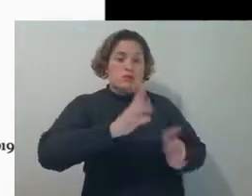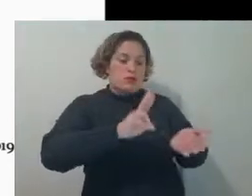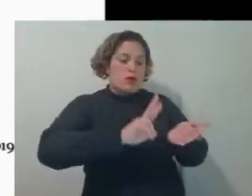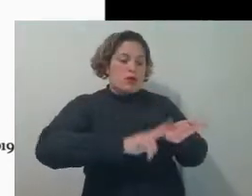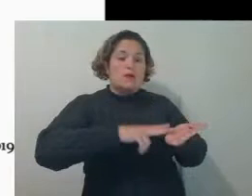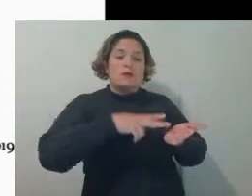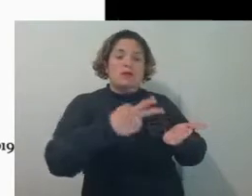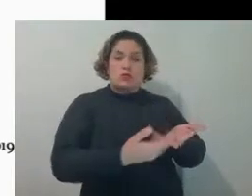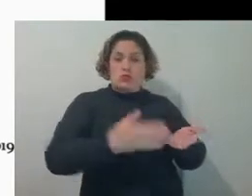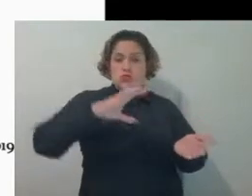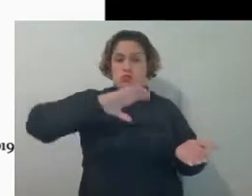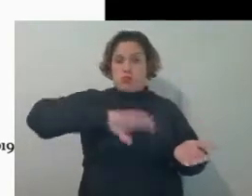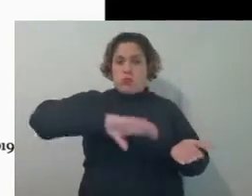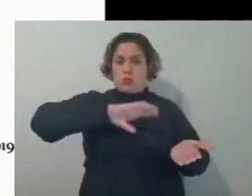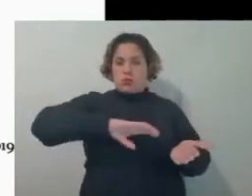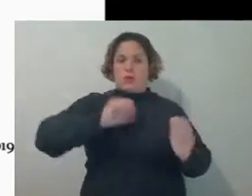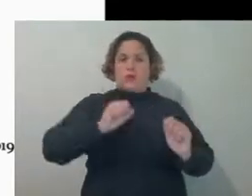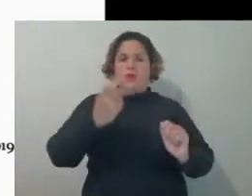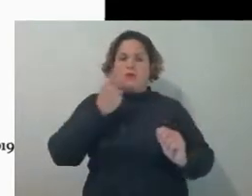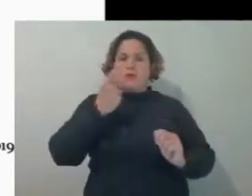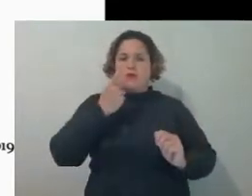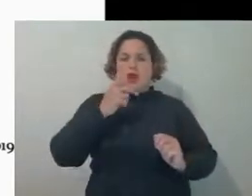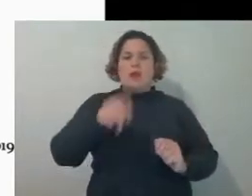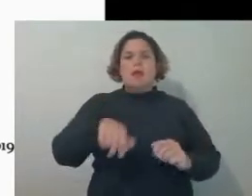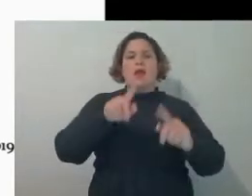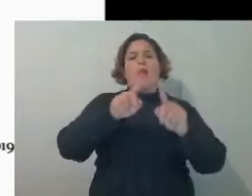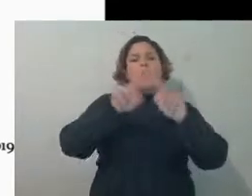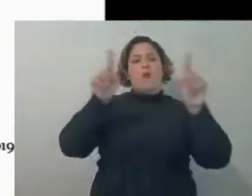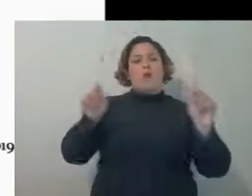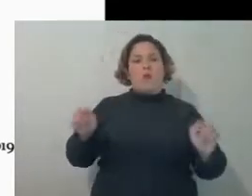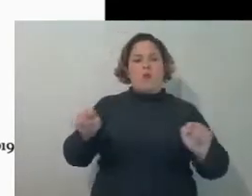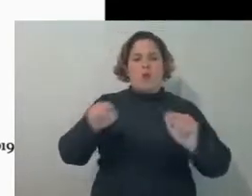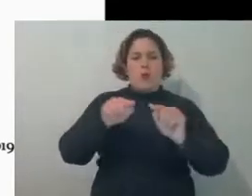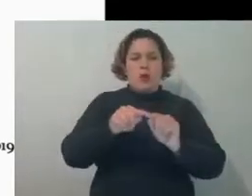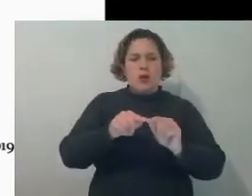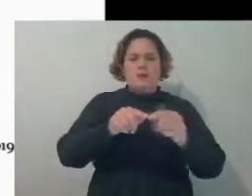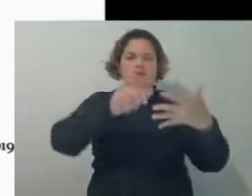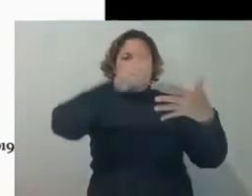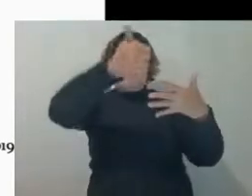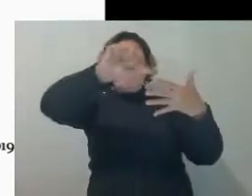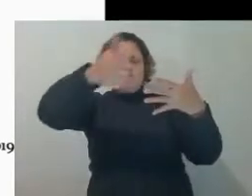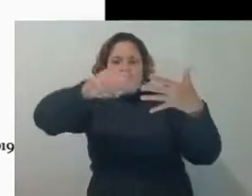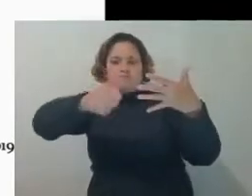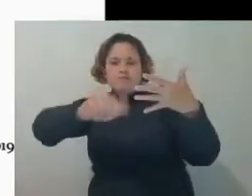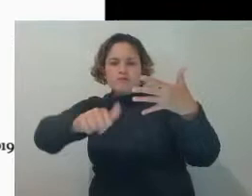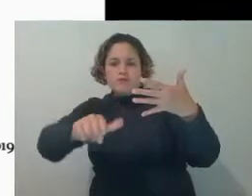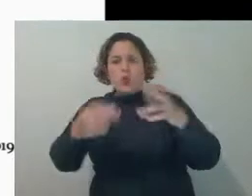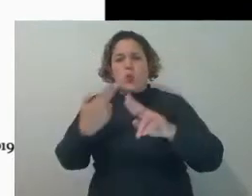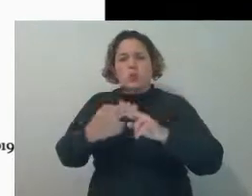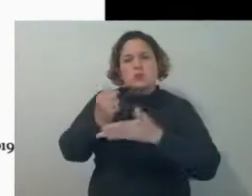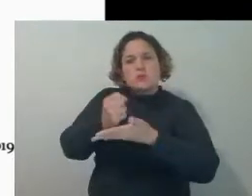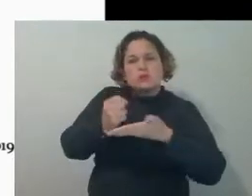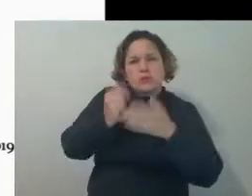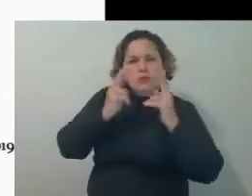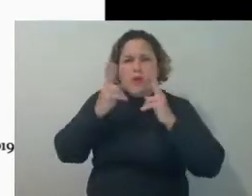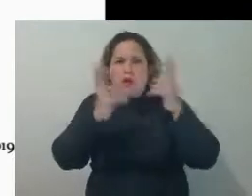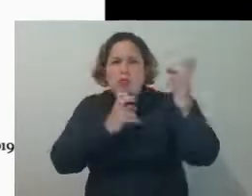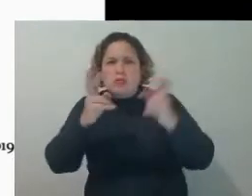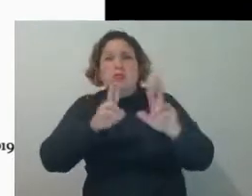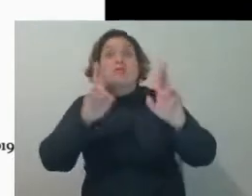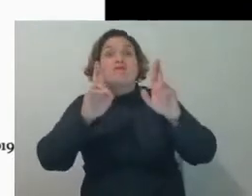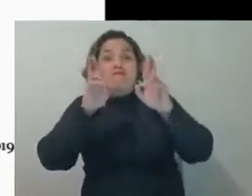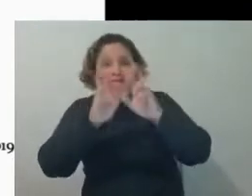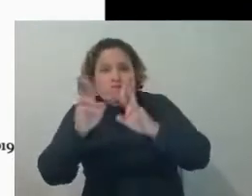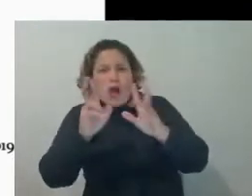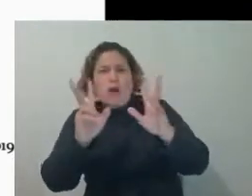que para português a gente traduziria como um quadro para avaliação baseado em evidências de sofrimento